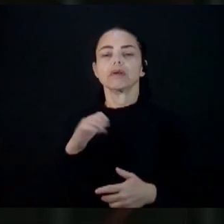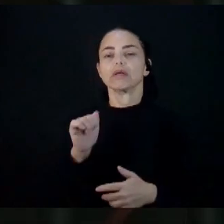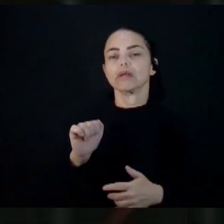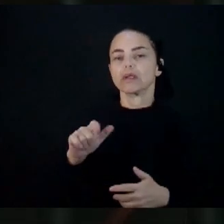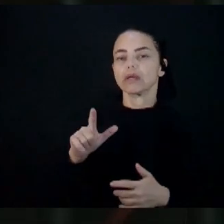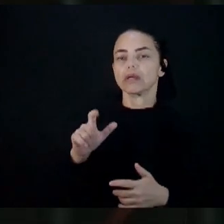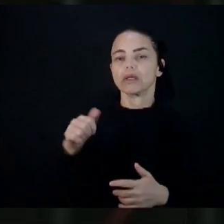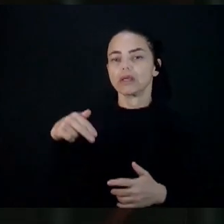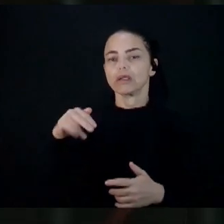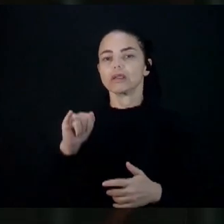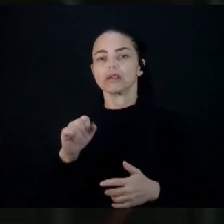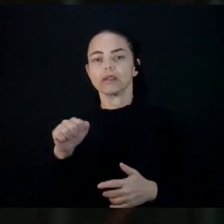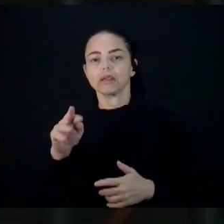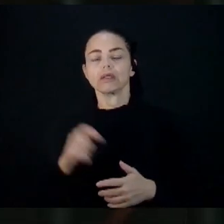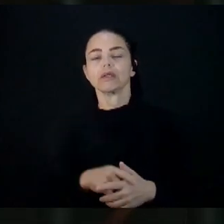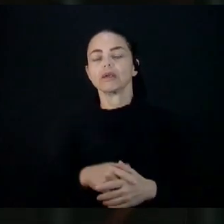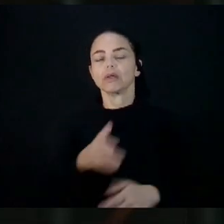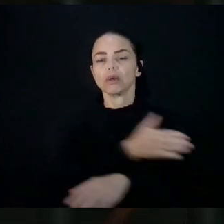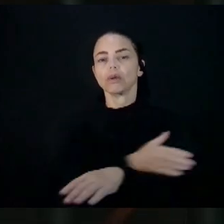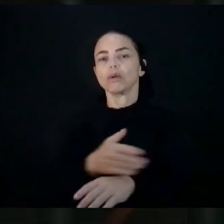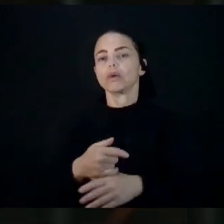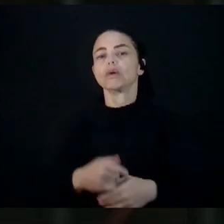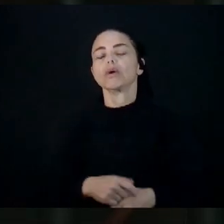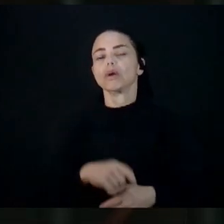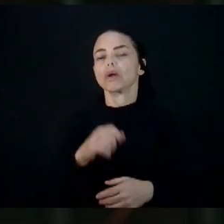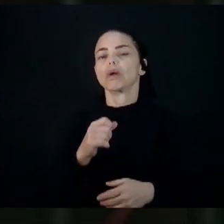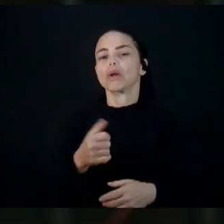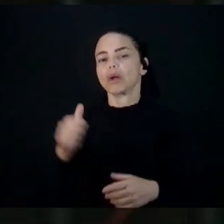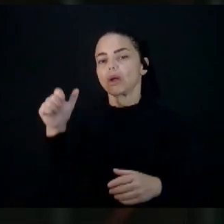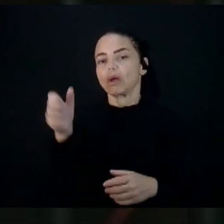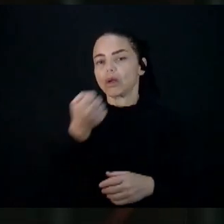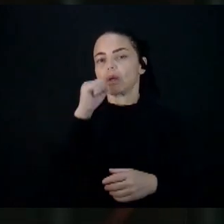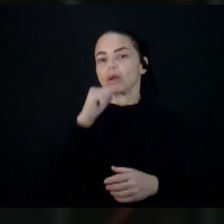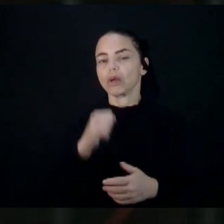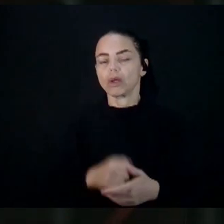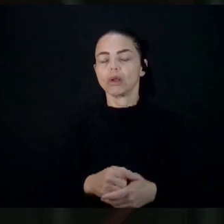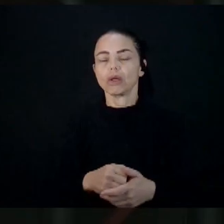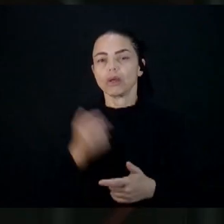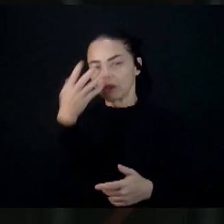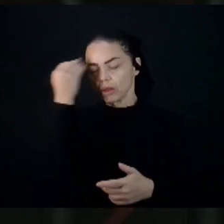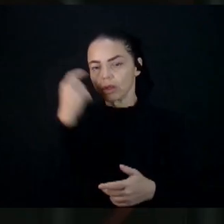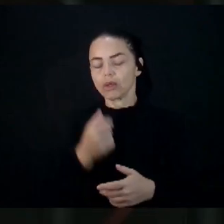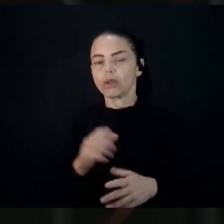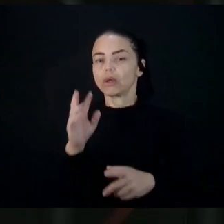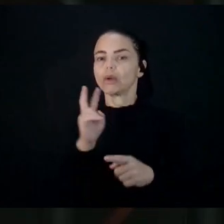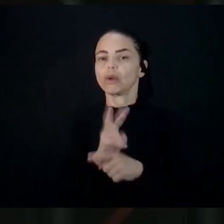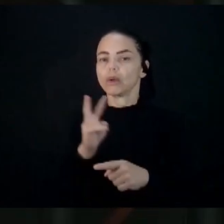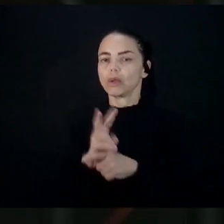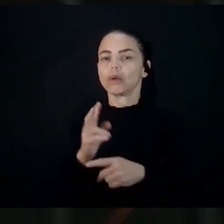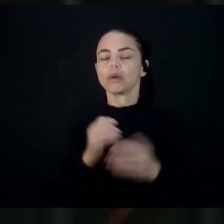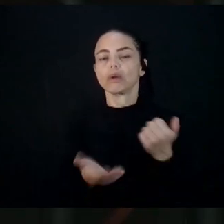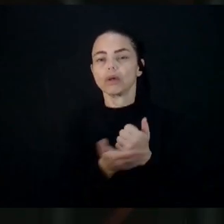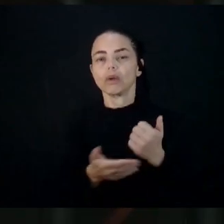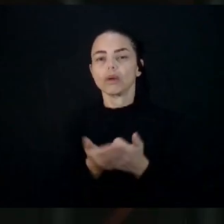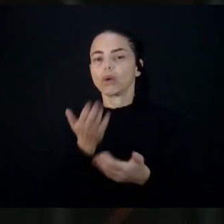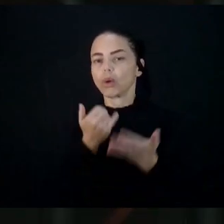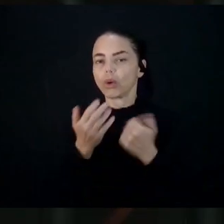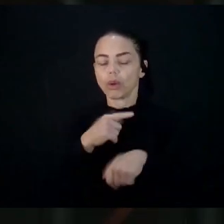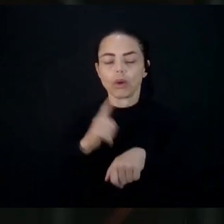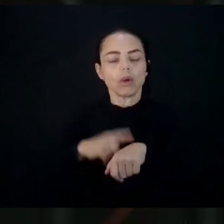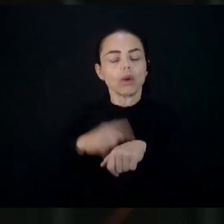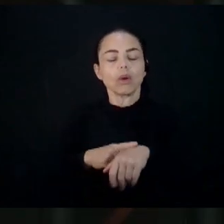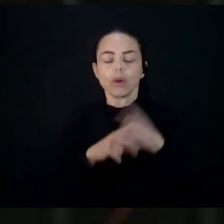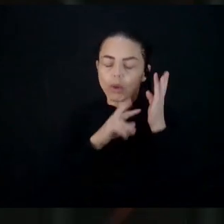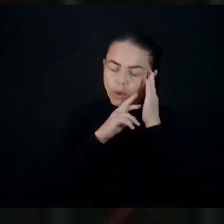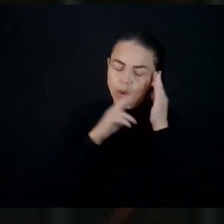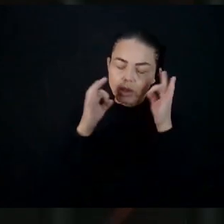Guanabara. O hábito de beber faz com que a pessoa esqueça os cuidados básicos, como se alimentar bem, tomar remédio no horário, dormir direito.